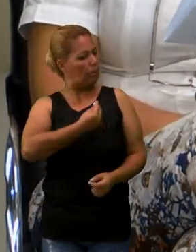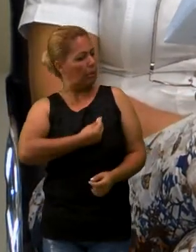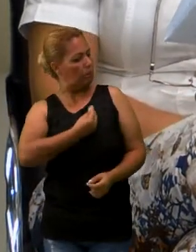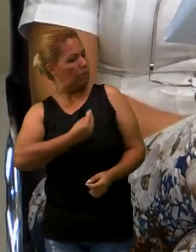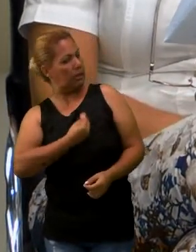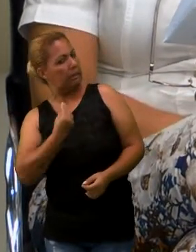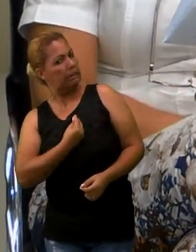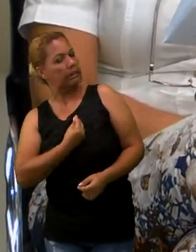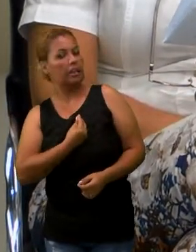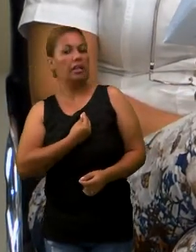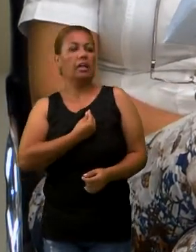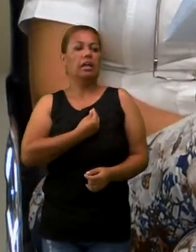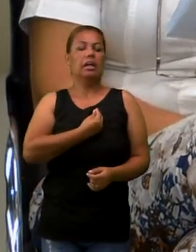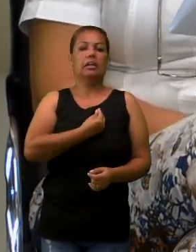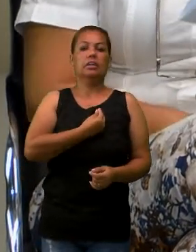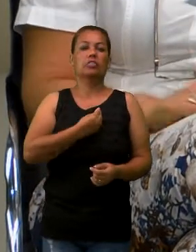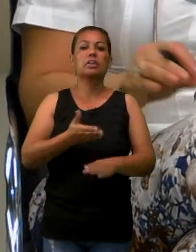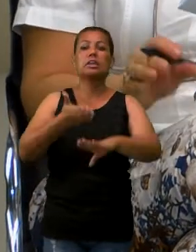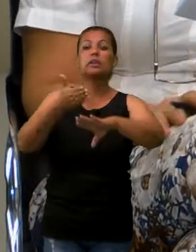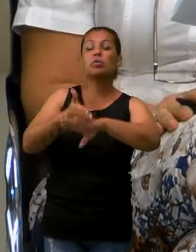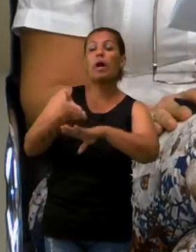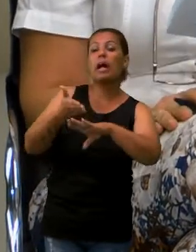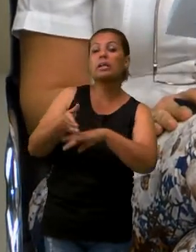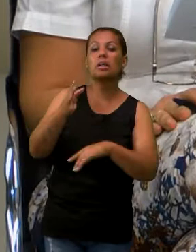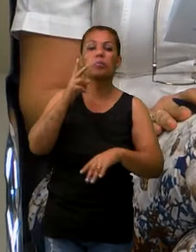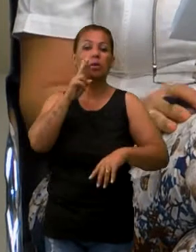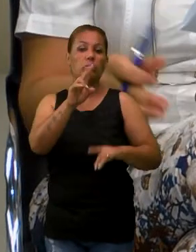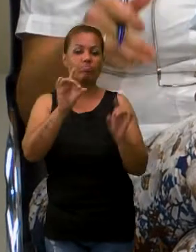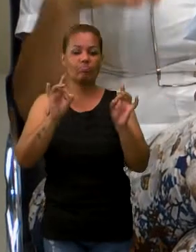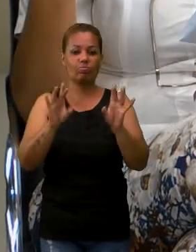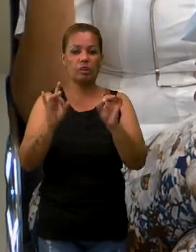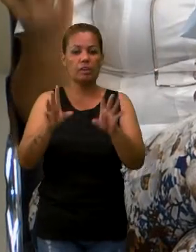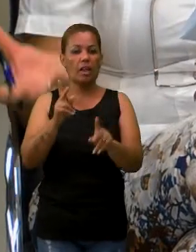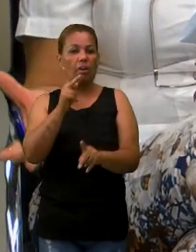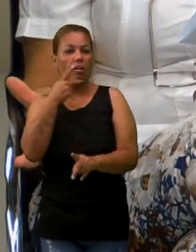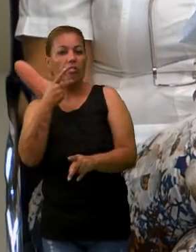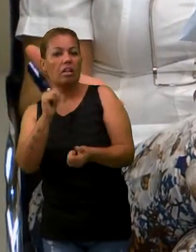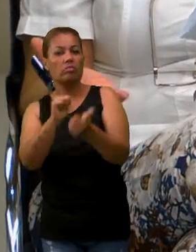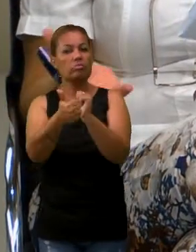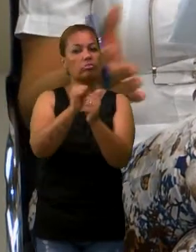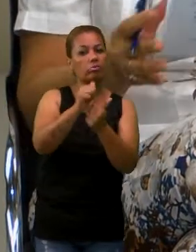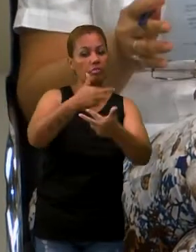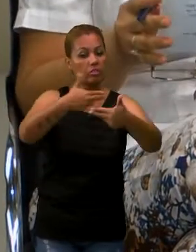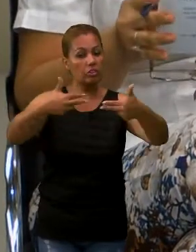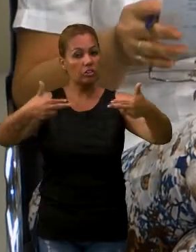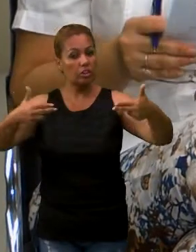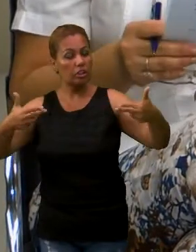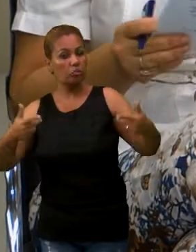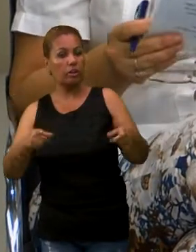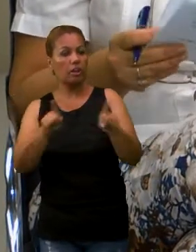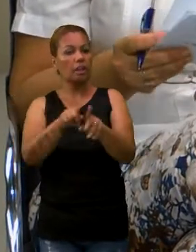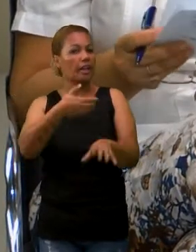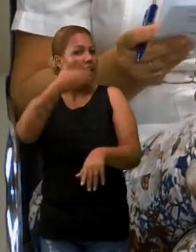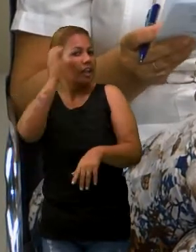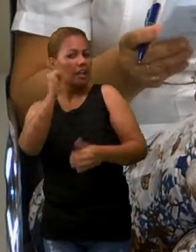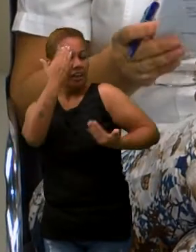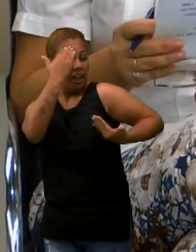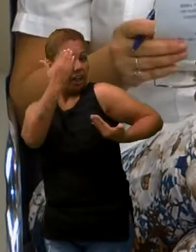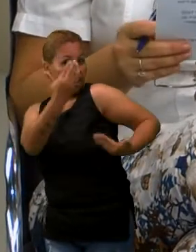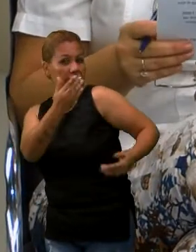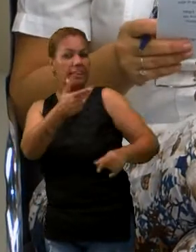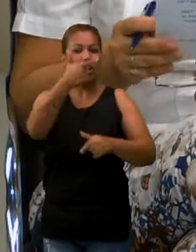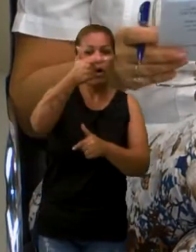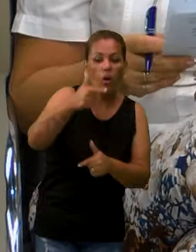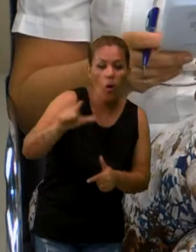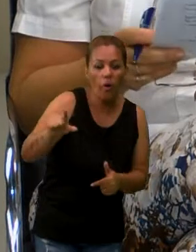aqui com a gente participando do olhar especial falando de esporte em crise eu quero agradecer mais